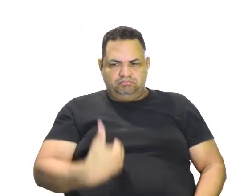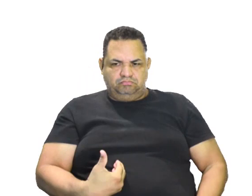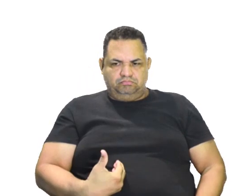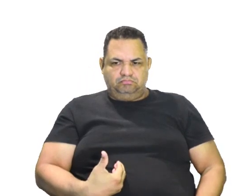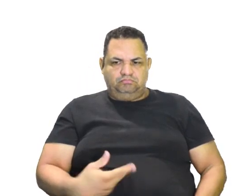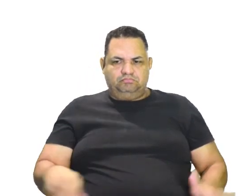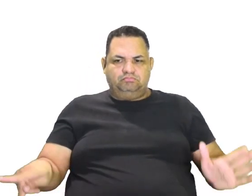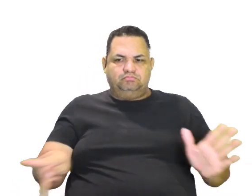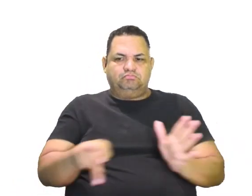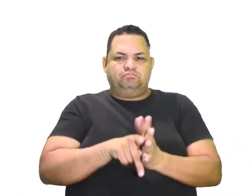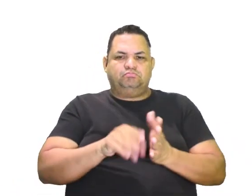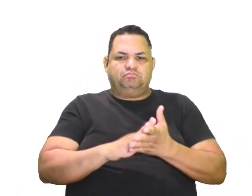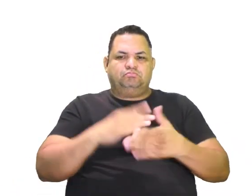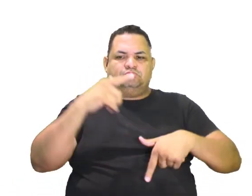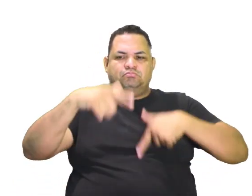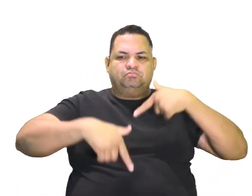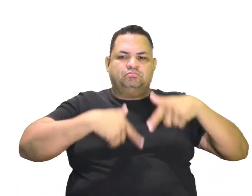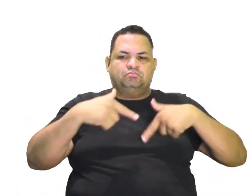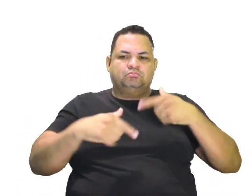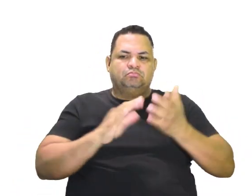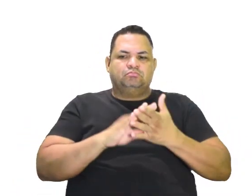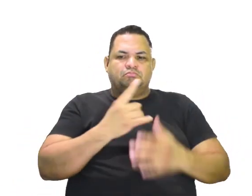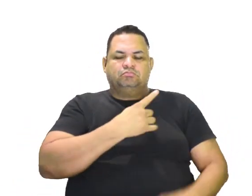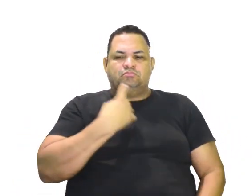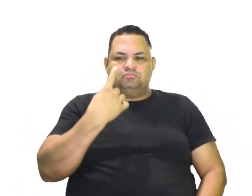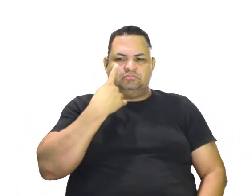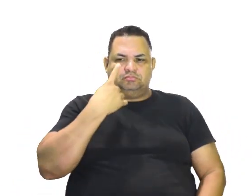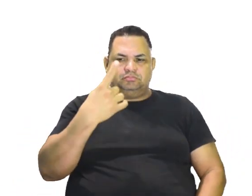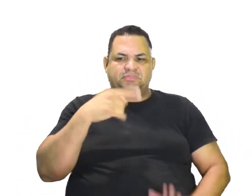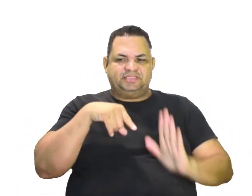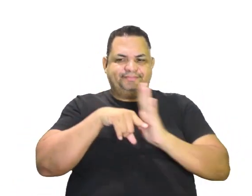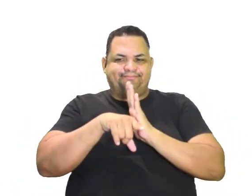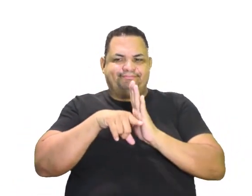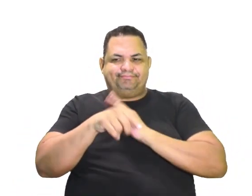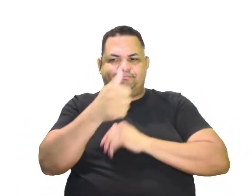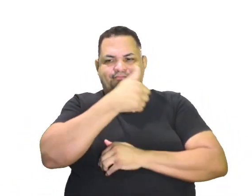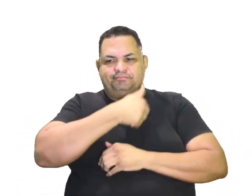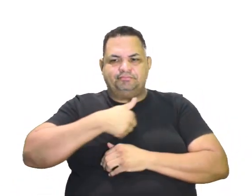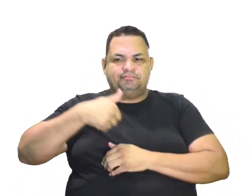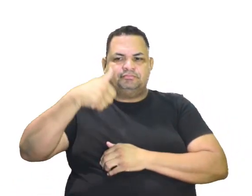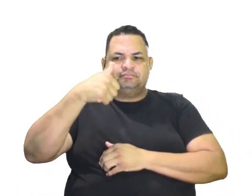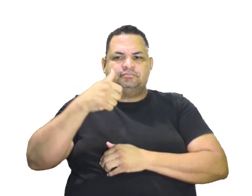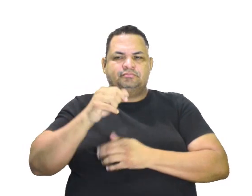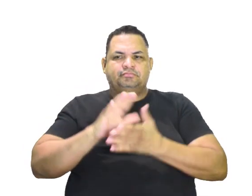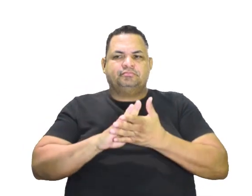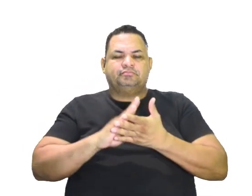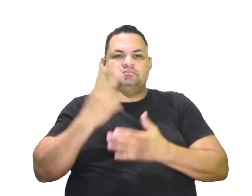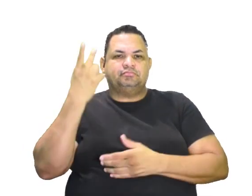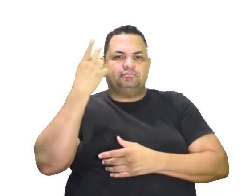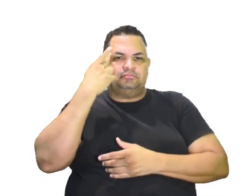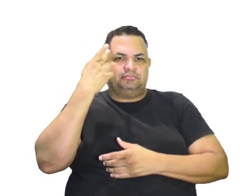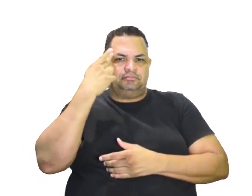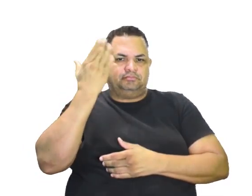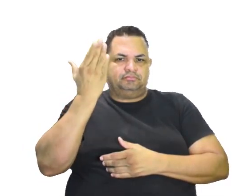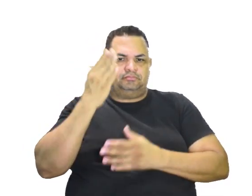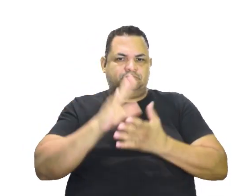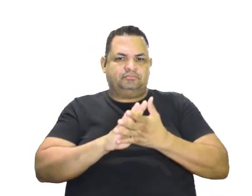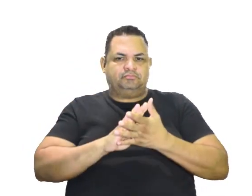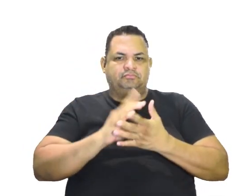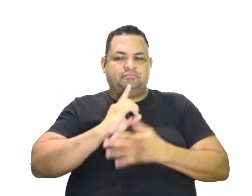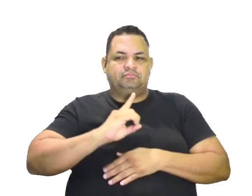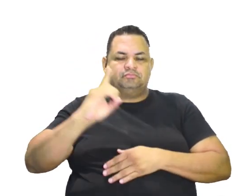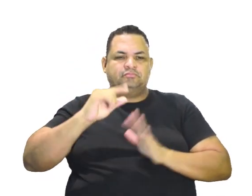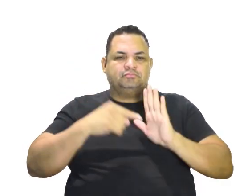seu trabalho, né? No caso aí nós vamos analisar melhor. Nós vamos ver que geralmente a deusa